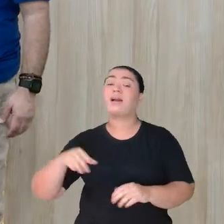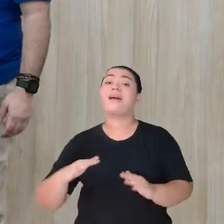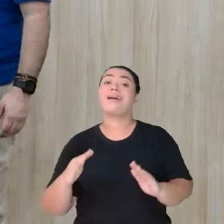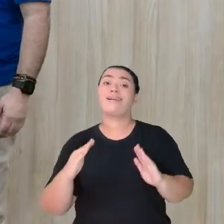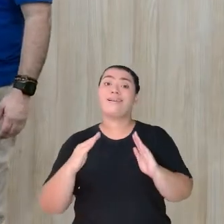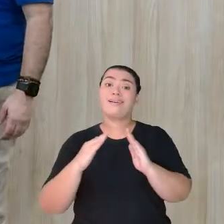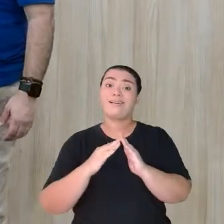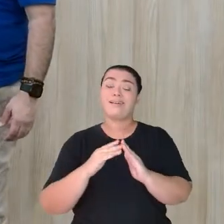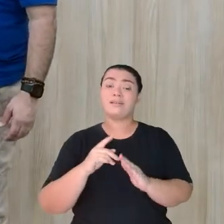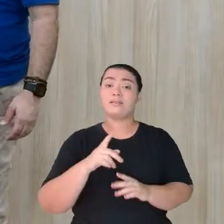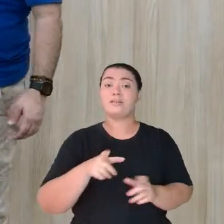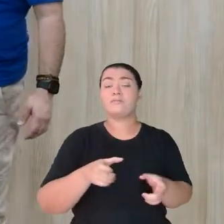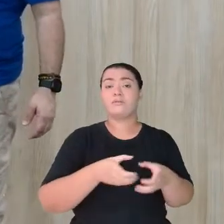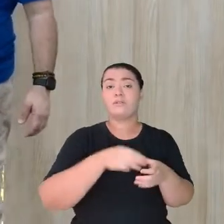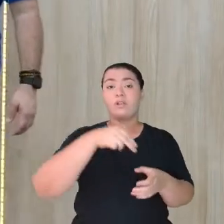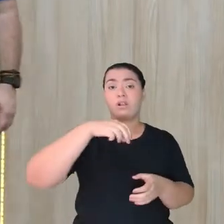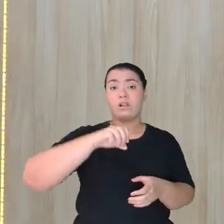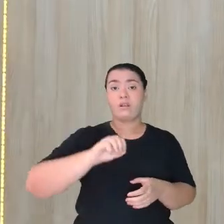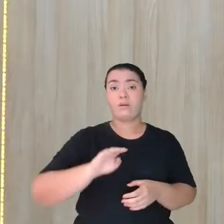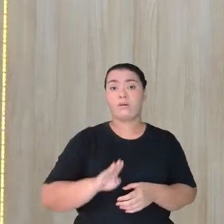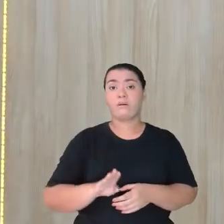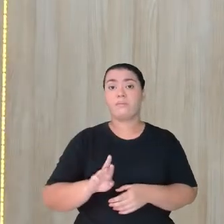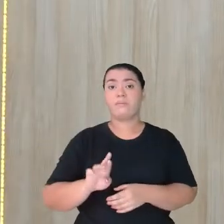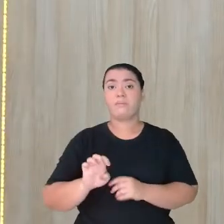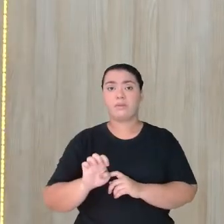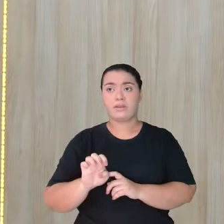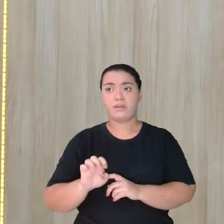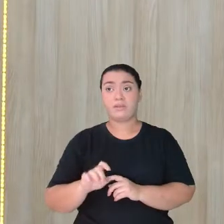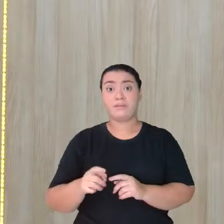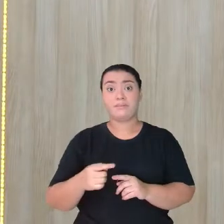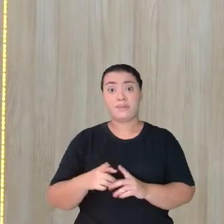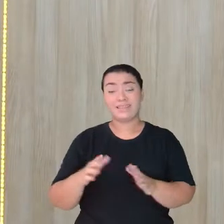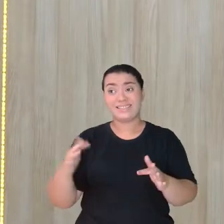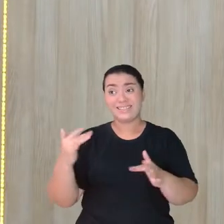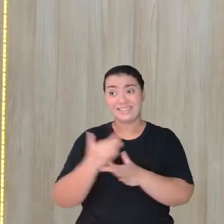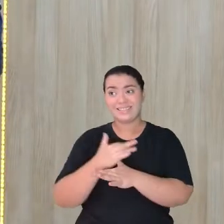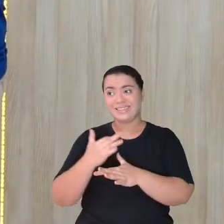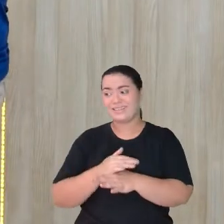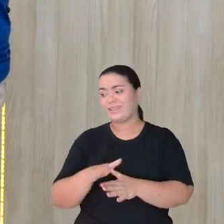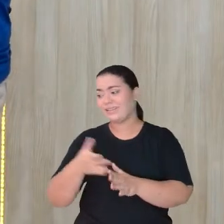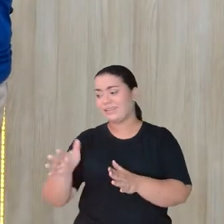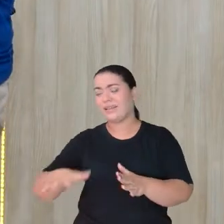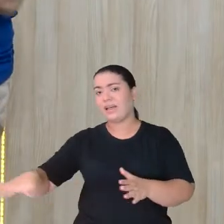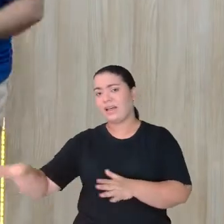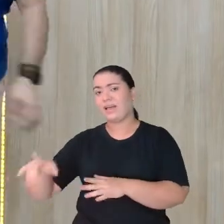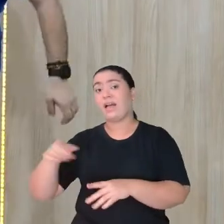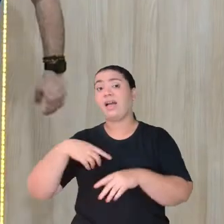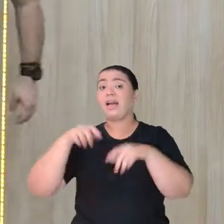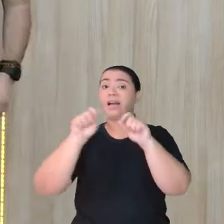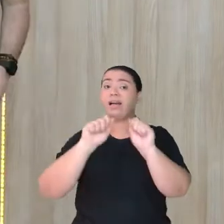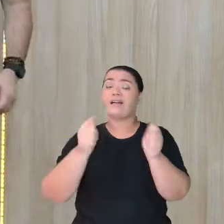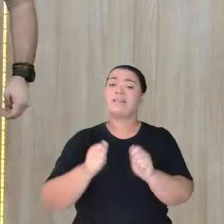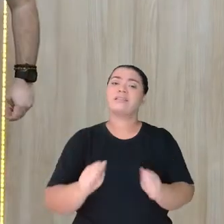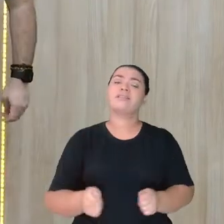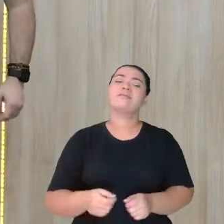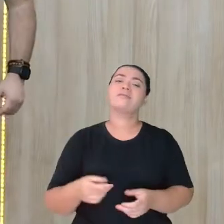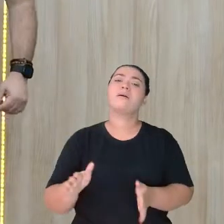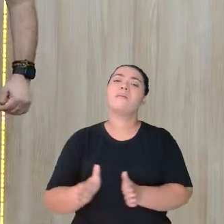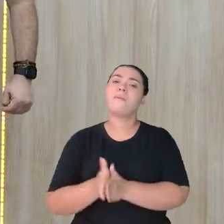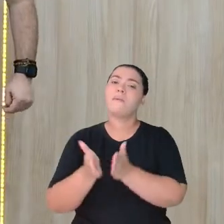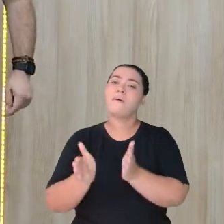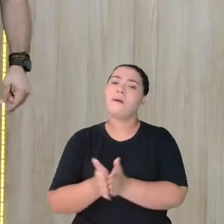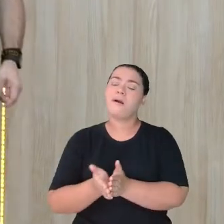aí desses nobres, né? Já nas cidades, né, a gente tinha os artesãos pobres e os pequenos